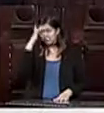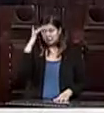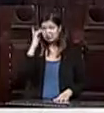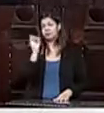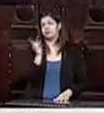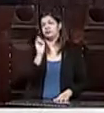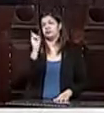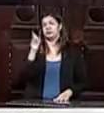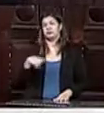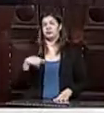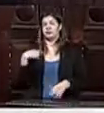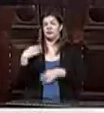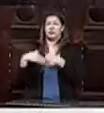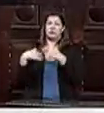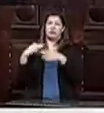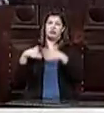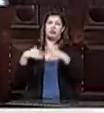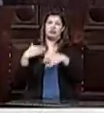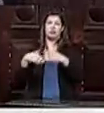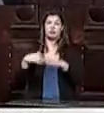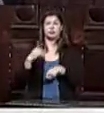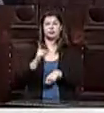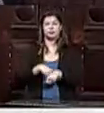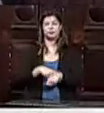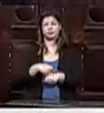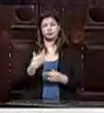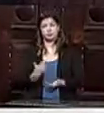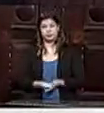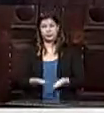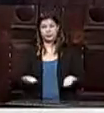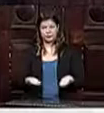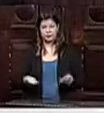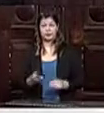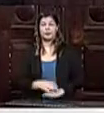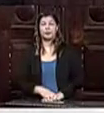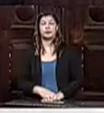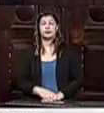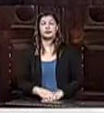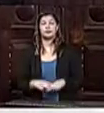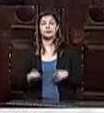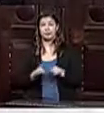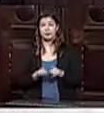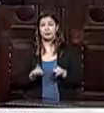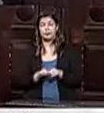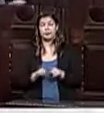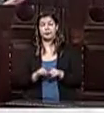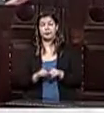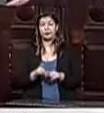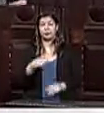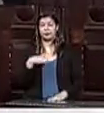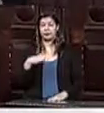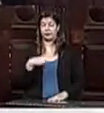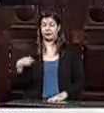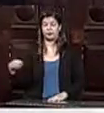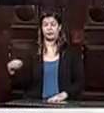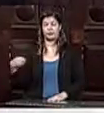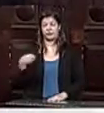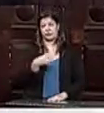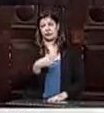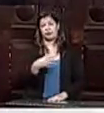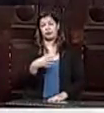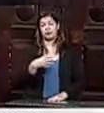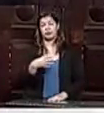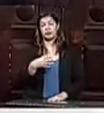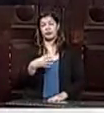que o tempo trouxe a esses partidos. E, ao mesmo tempo, virá algo novo,